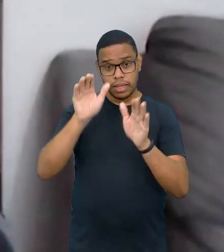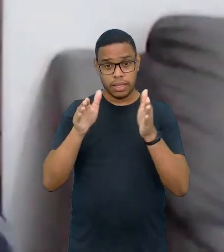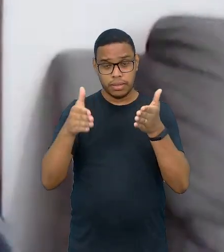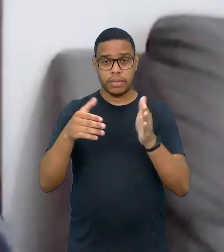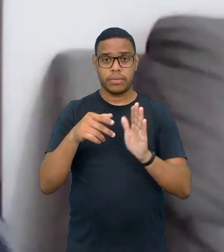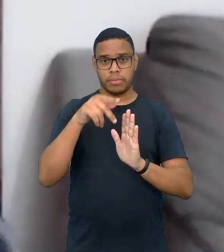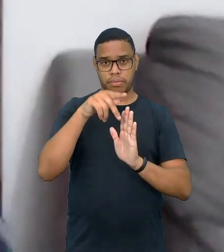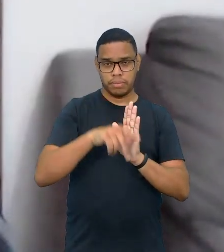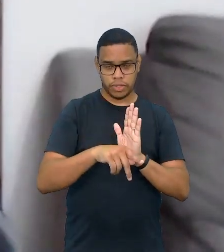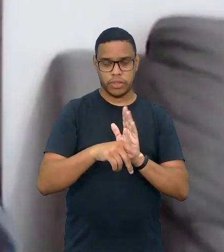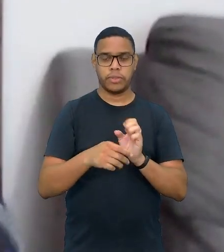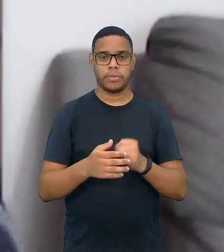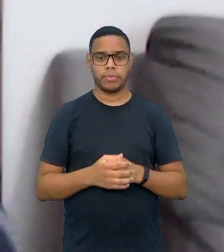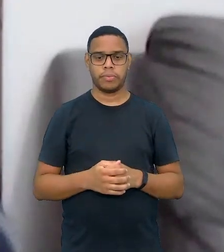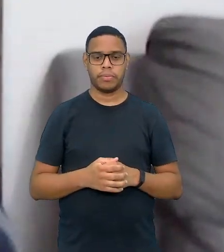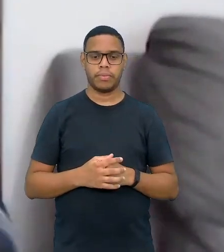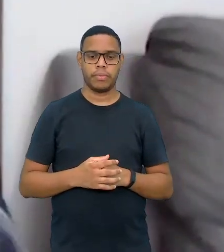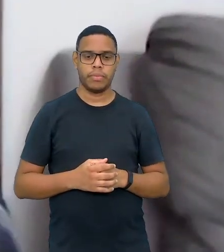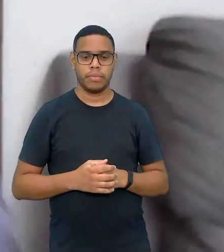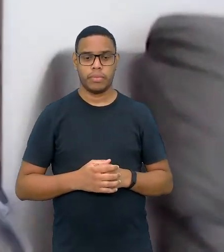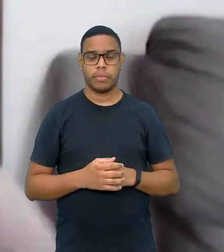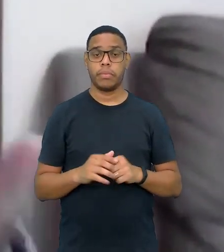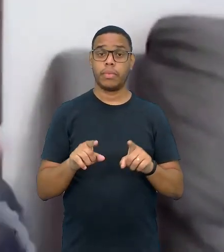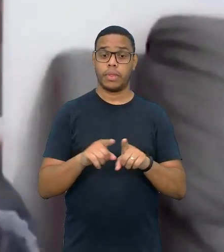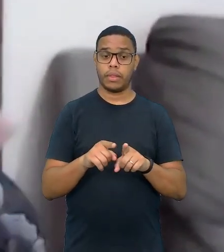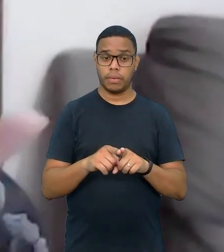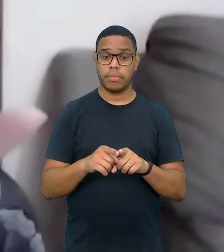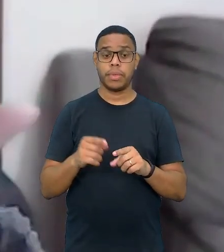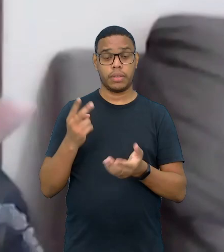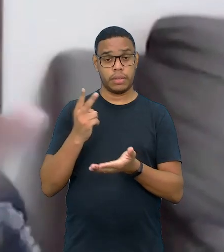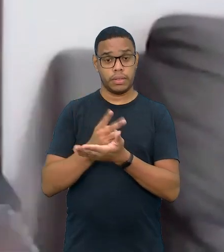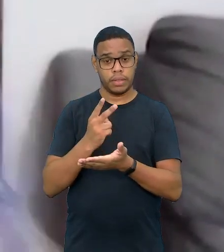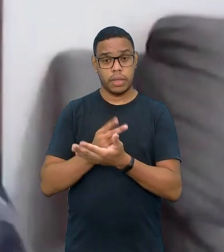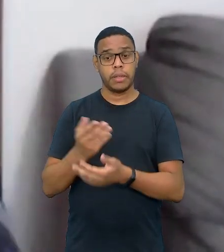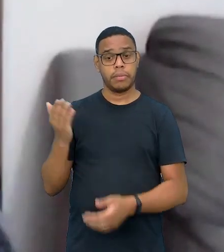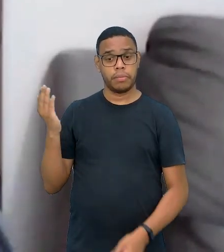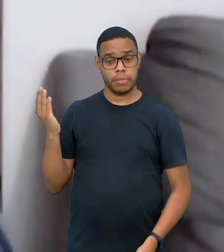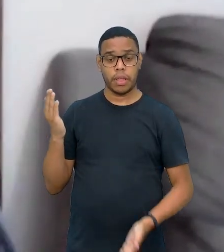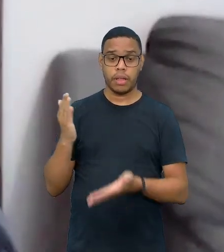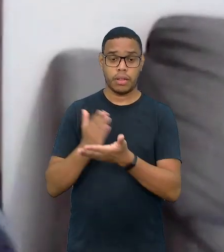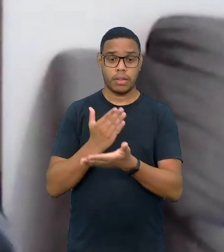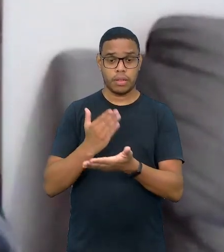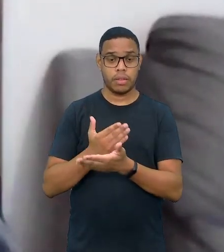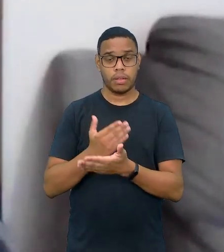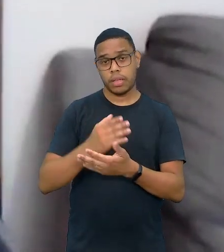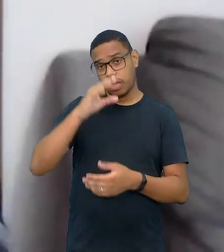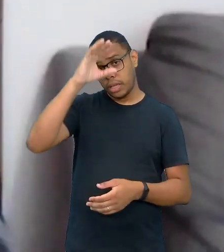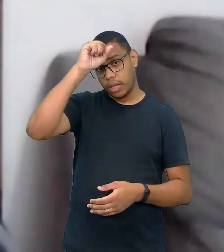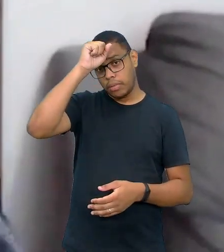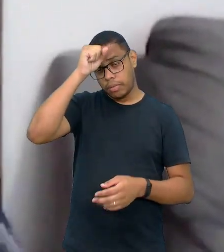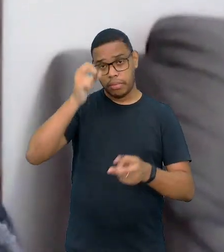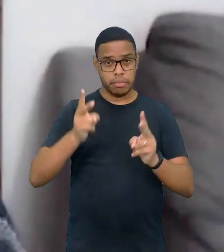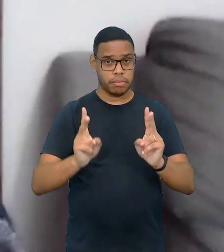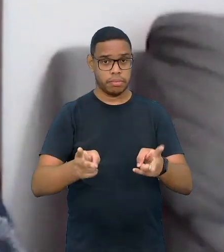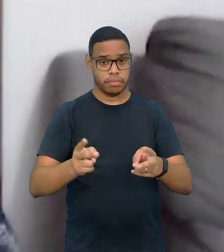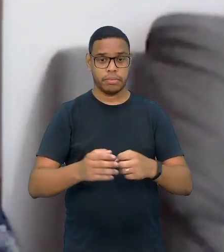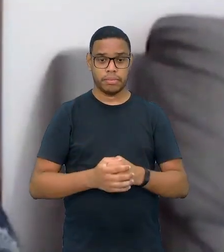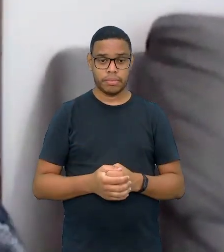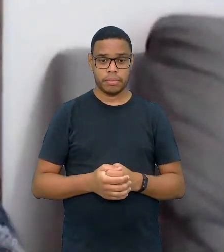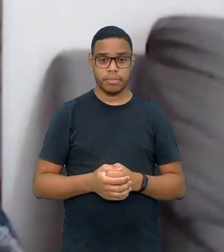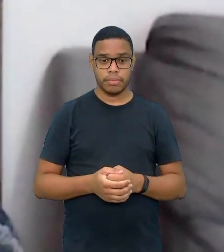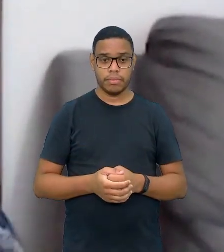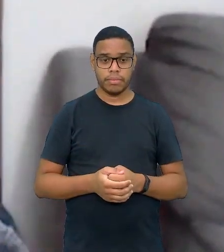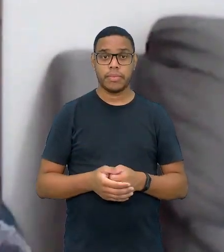em projetos. E trago também, né, sempre o livro, né, do Aprender Sempre, tá? Vocês me